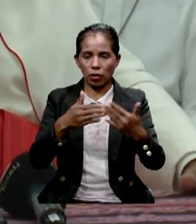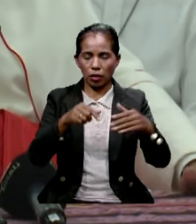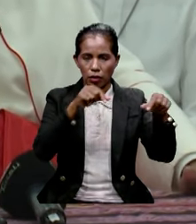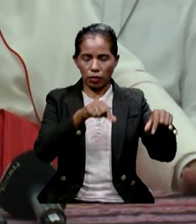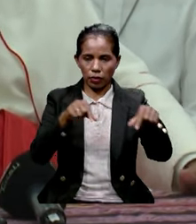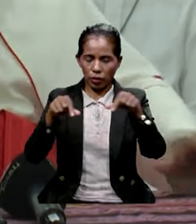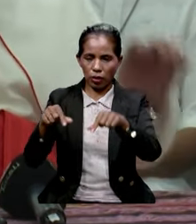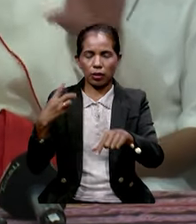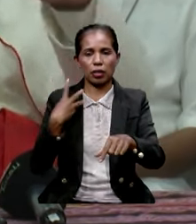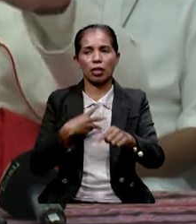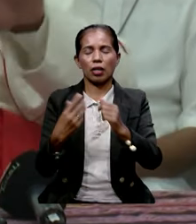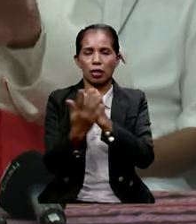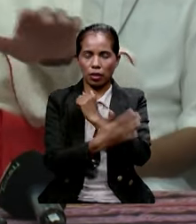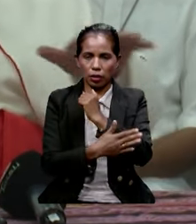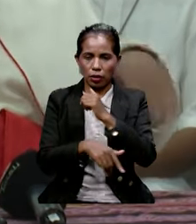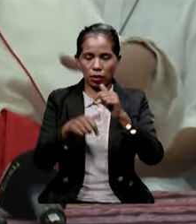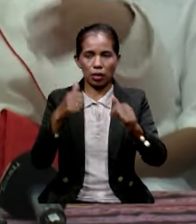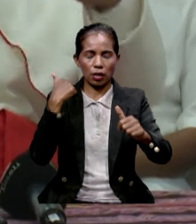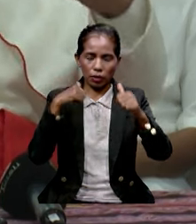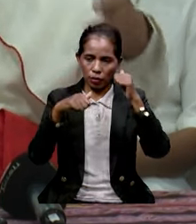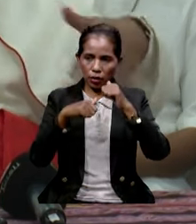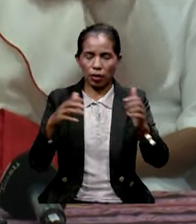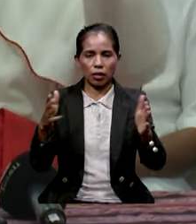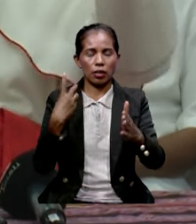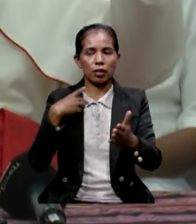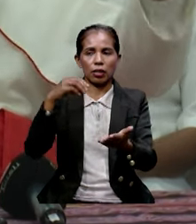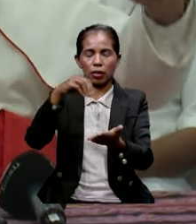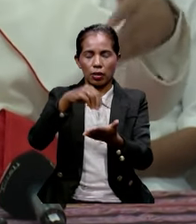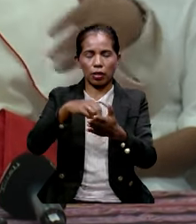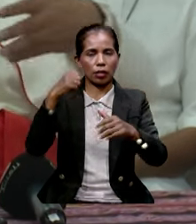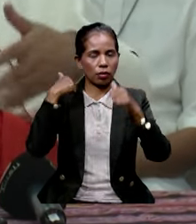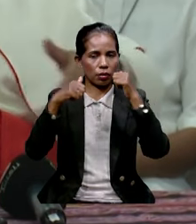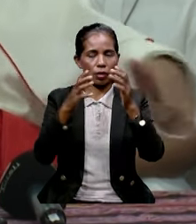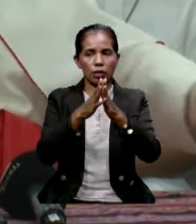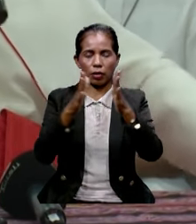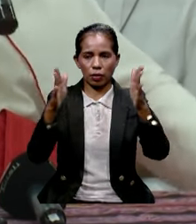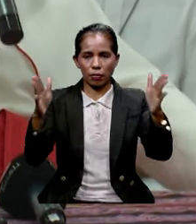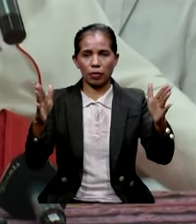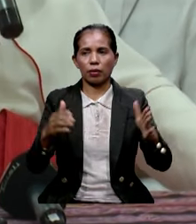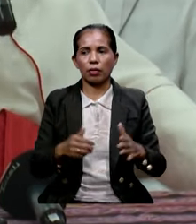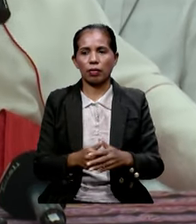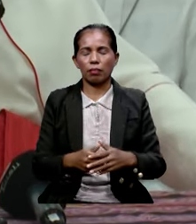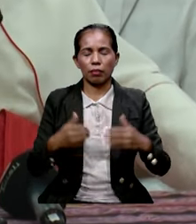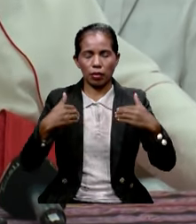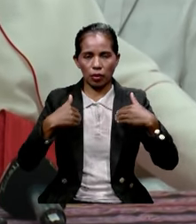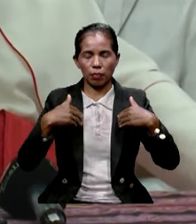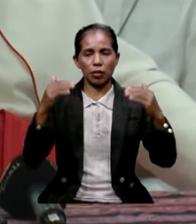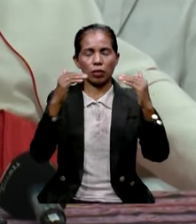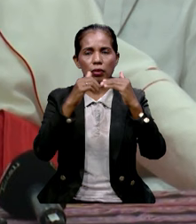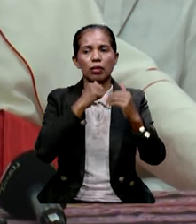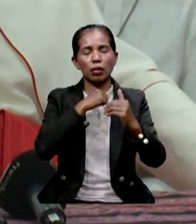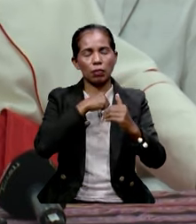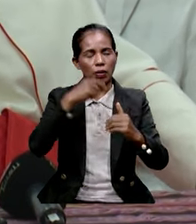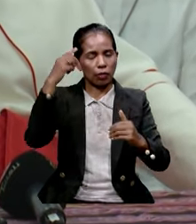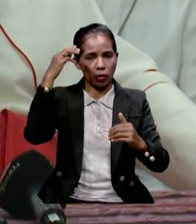e também a raila. Nessa atividade que com a Roma, nebe, aumenta a atividade boa. Sem dúvida, e a moça encontra o padre e madre